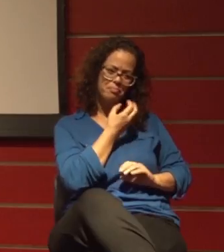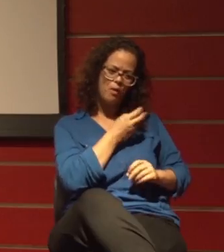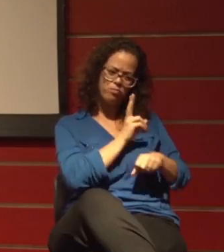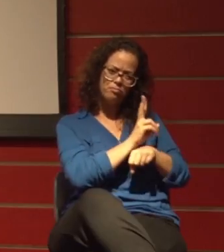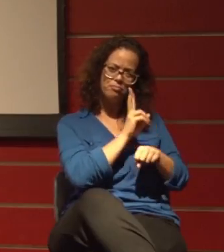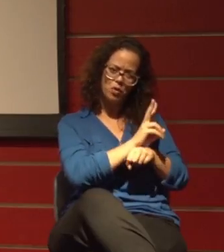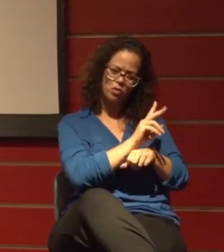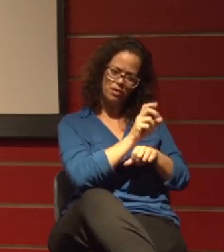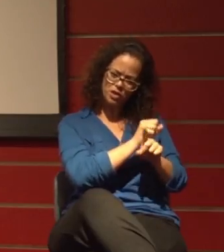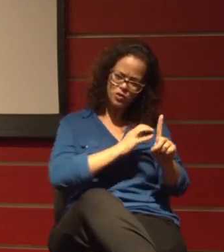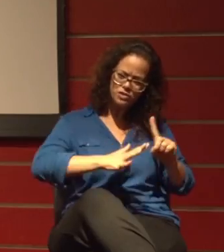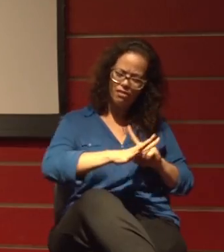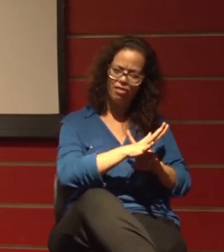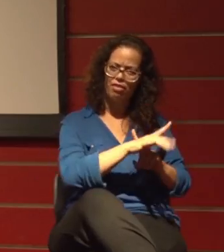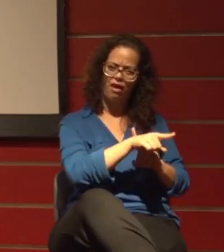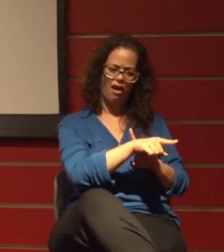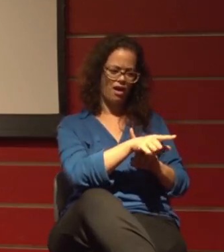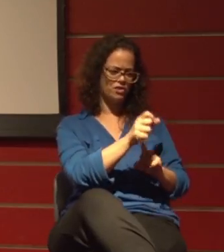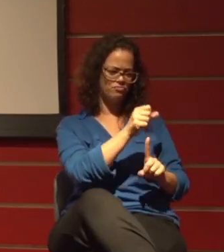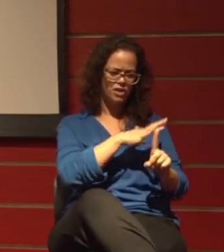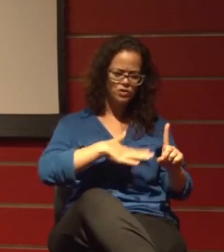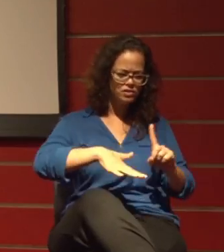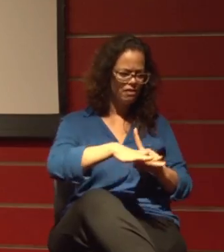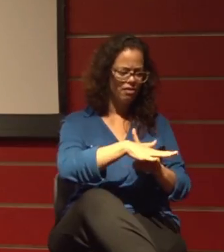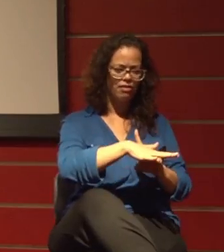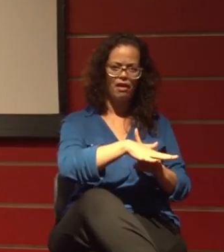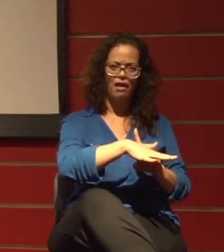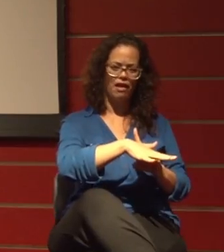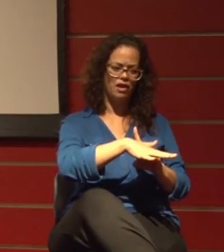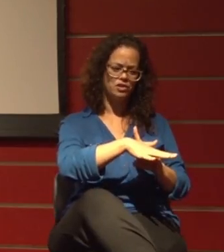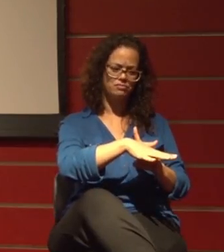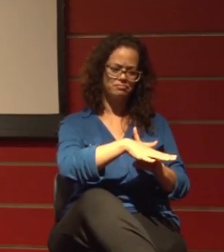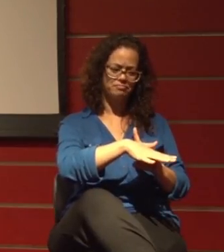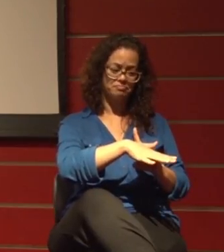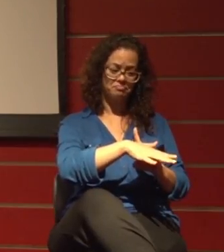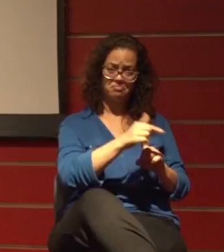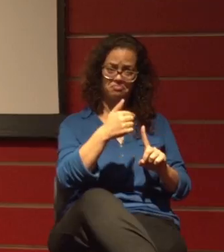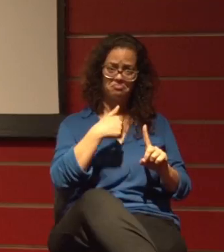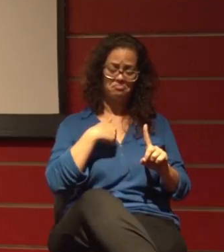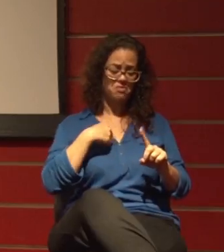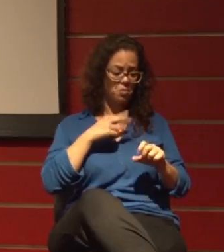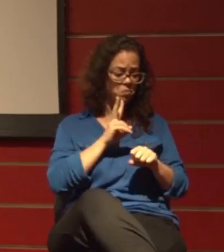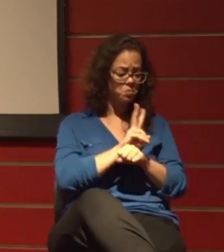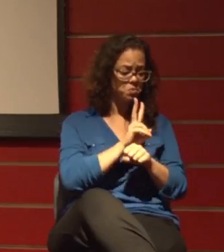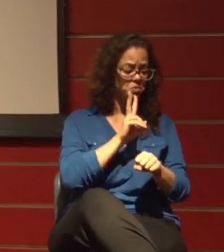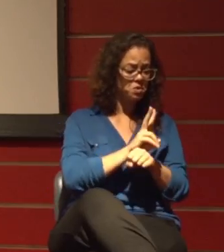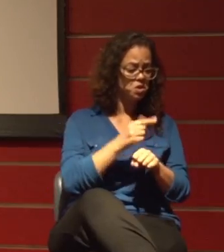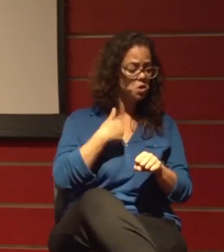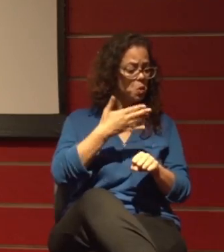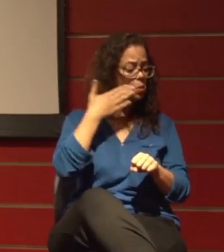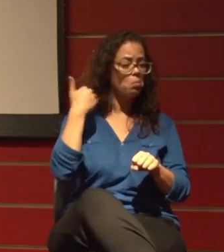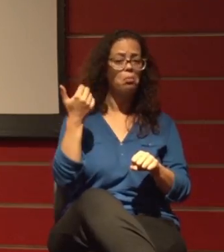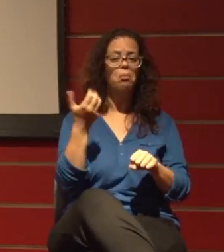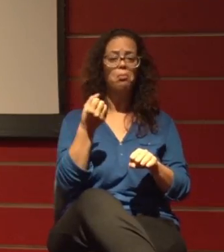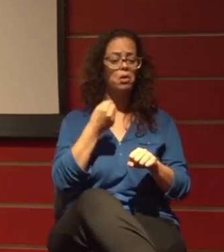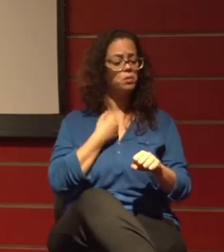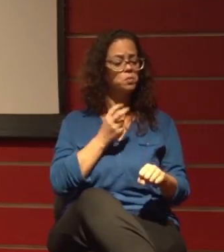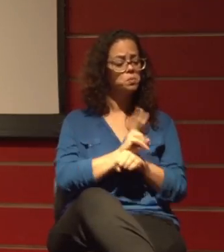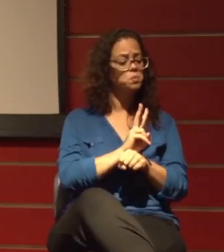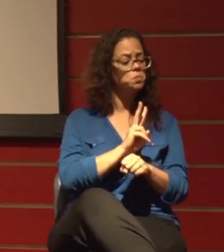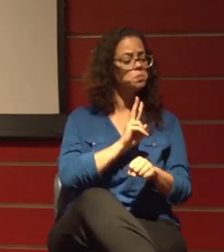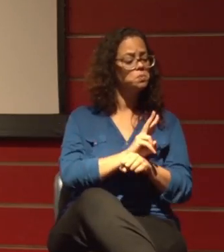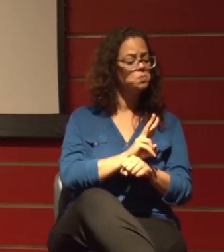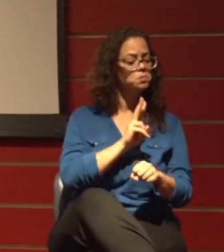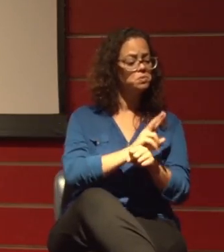protetor da sociedade que a sociedade e é só por ele estar ali por ele pela branquitude dele a branquitude que ele pode